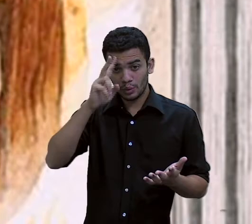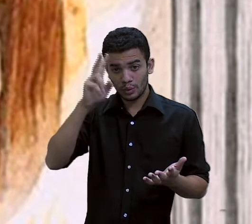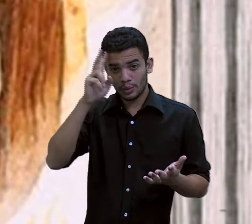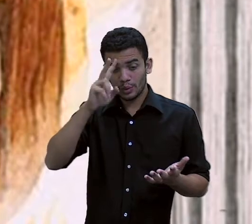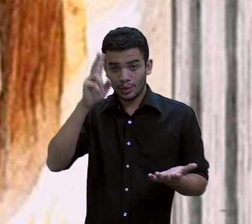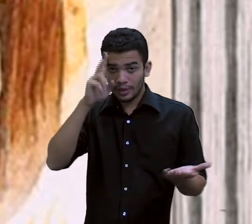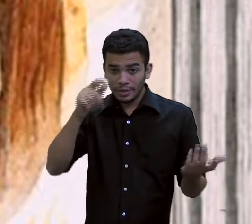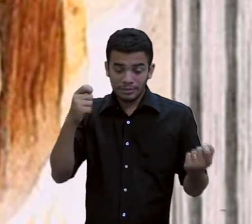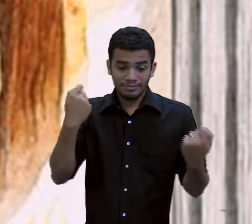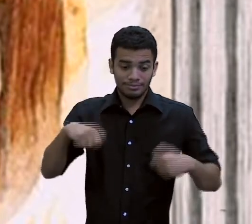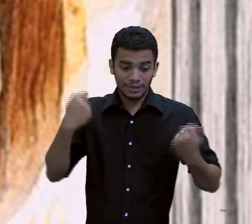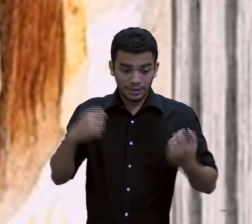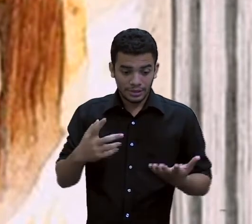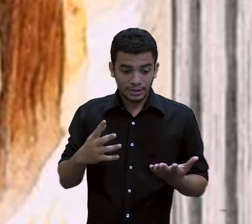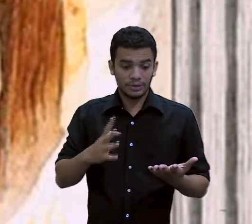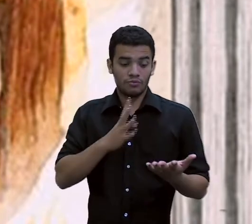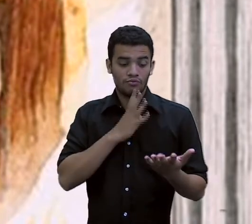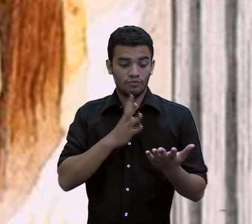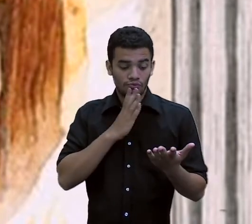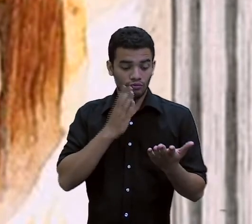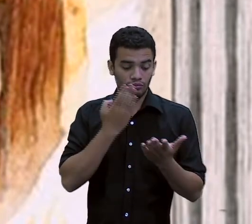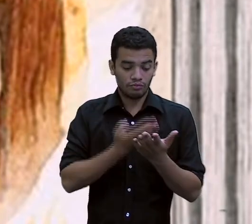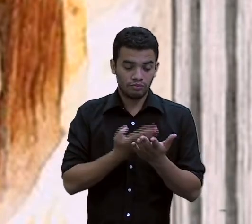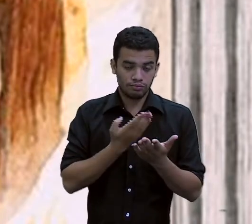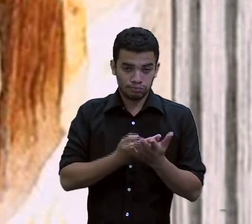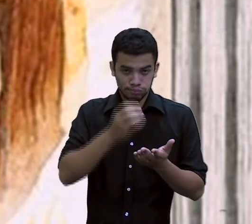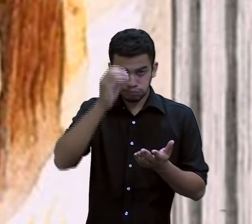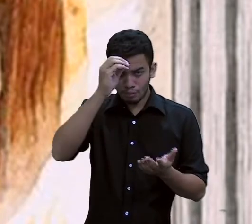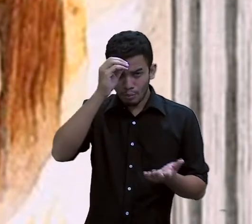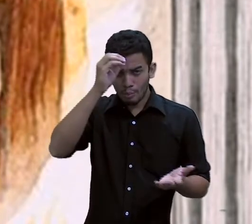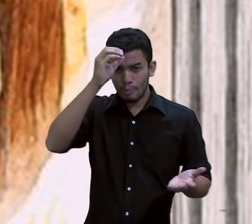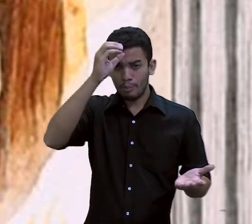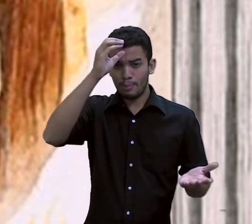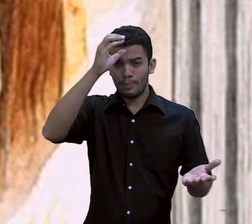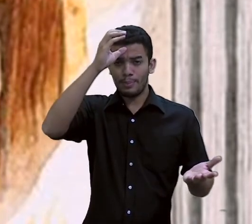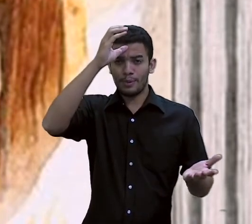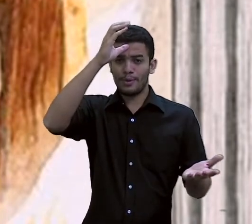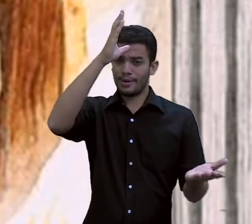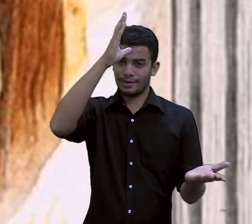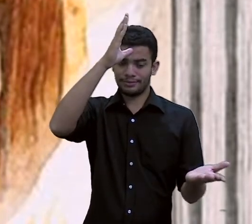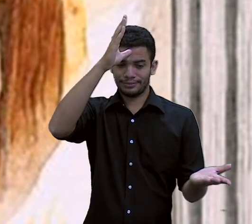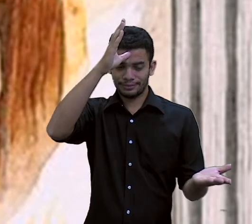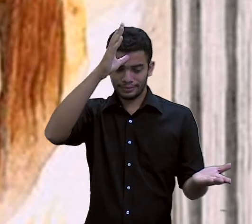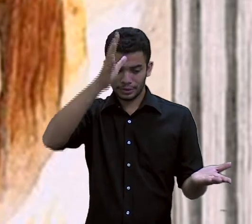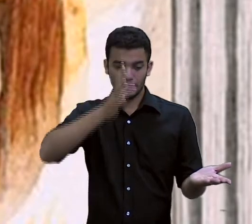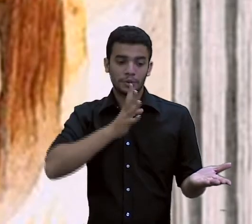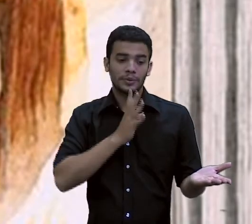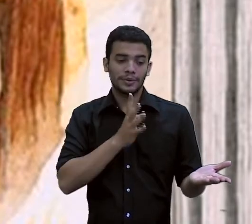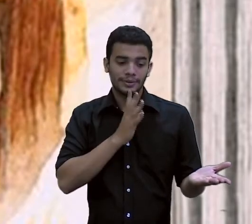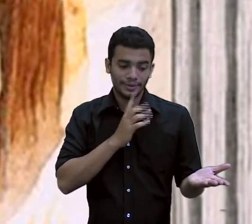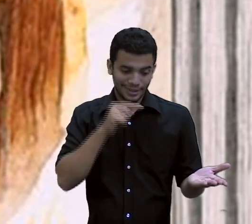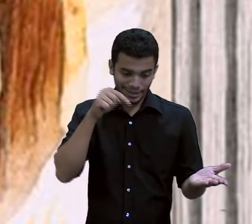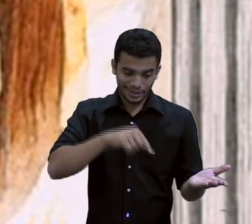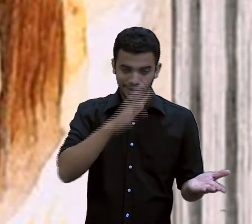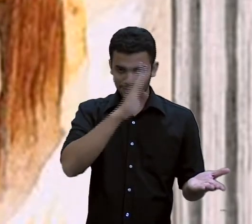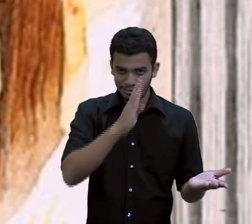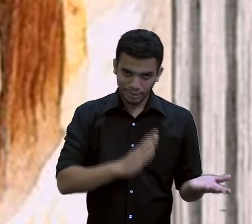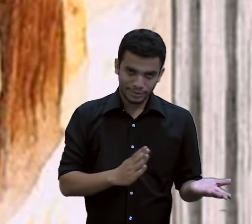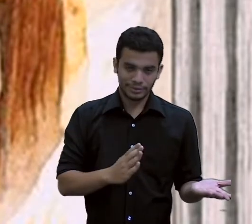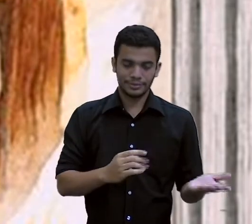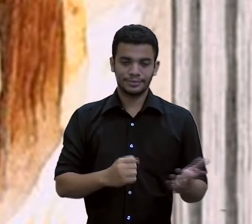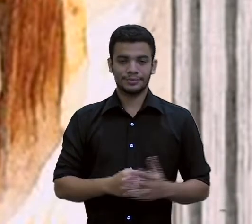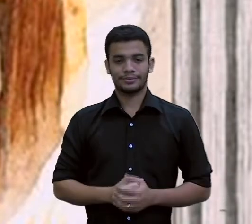uma importância inestimável aprender todos os fatores históricos,